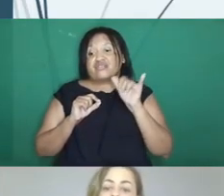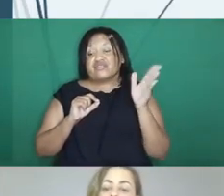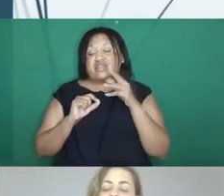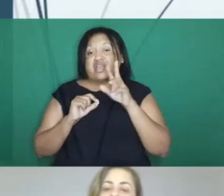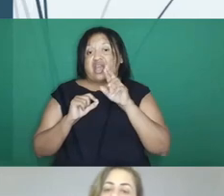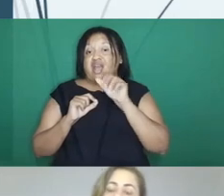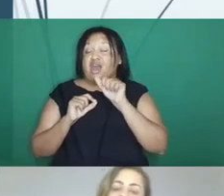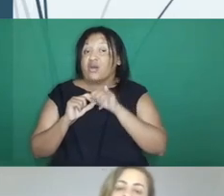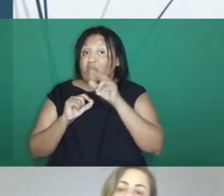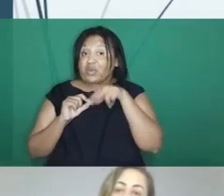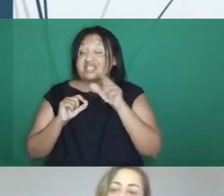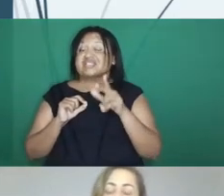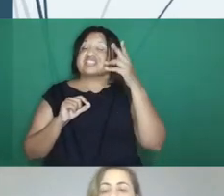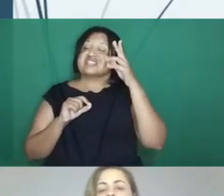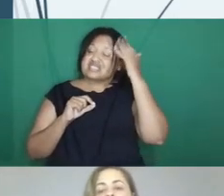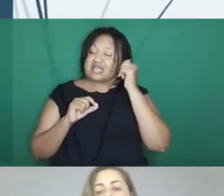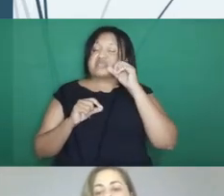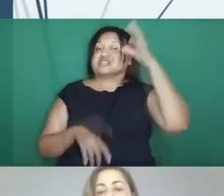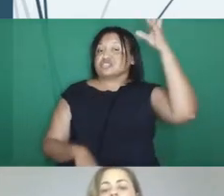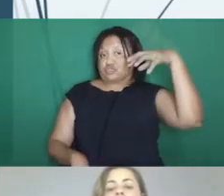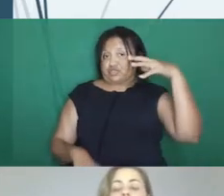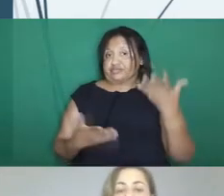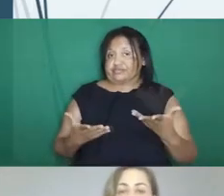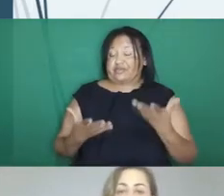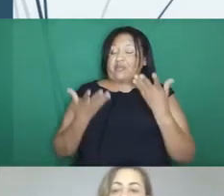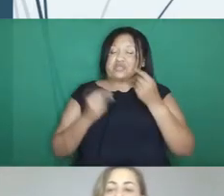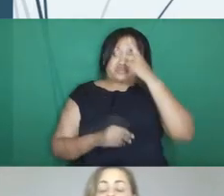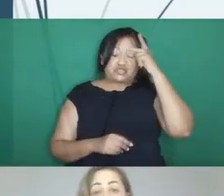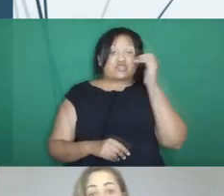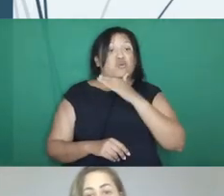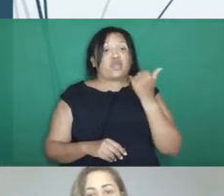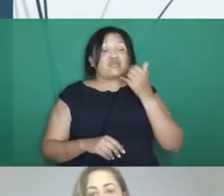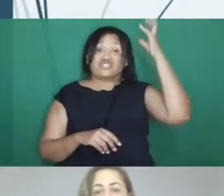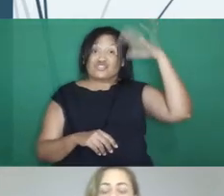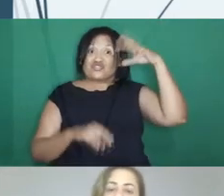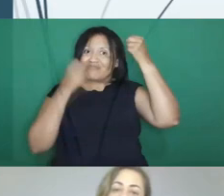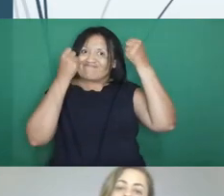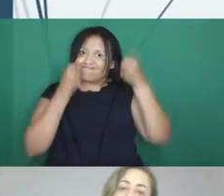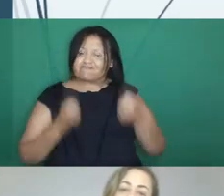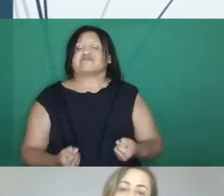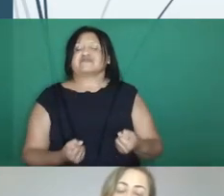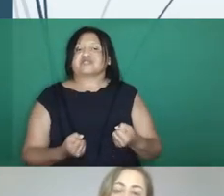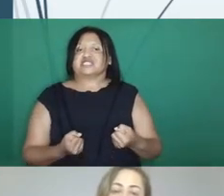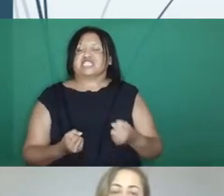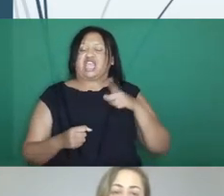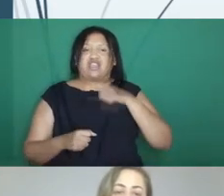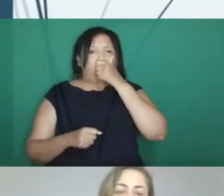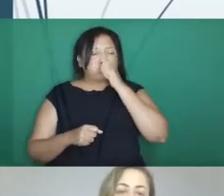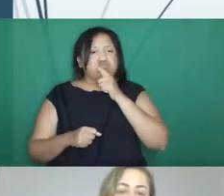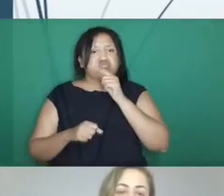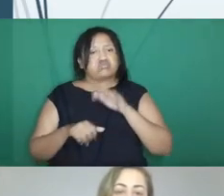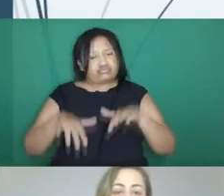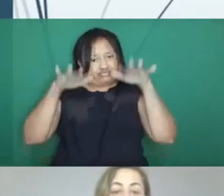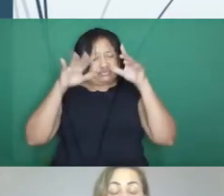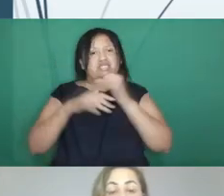chuva então a gente já sabe que que muita gente morreu numa chuva pesada que teve E aí teve uma enchente na cidade